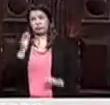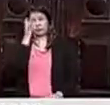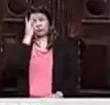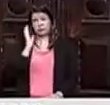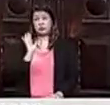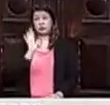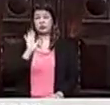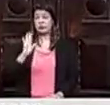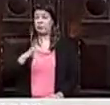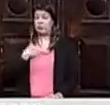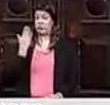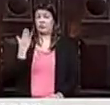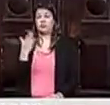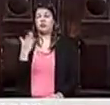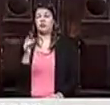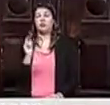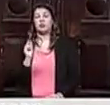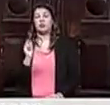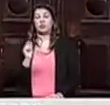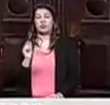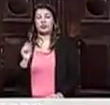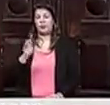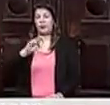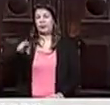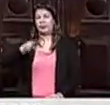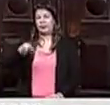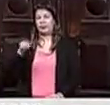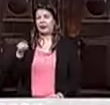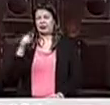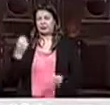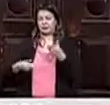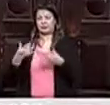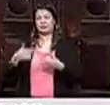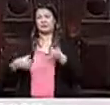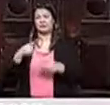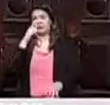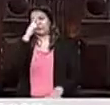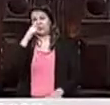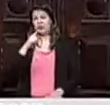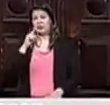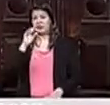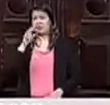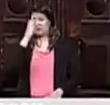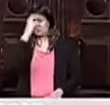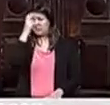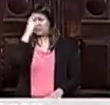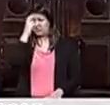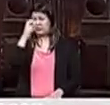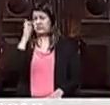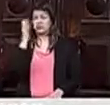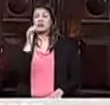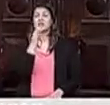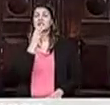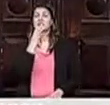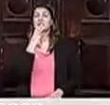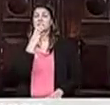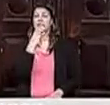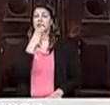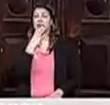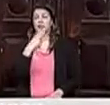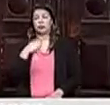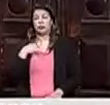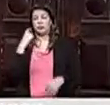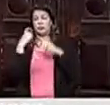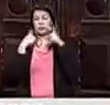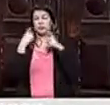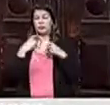surpreendeu não foi a inabilidade com as palavras, mas foi o desconhecimento, deputado Gilberto Palmares. É isso que me preocupa, pois